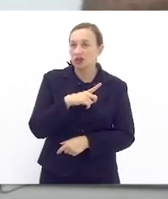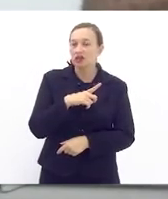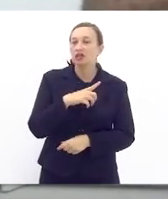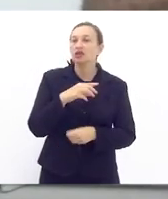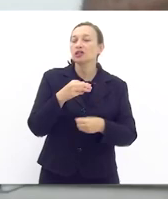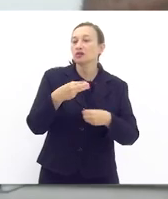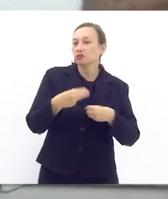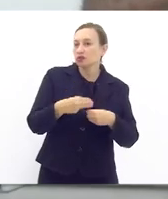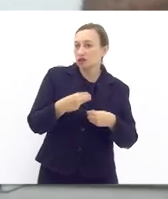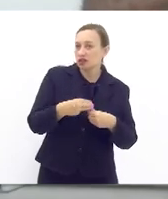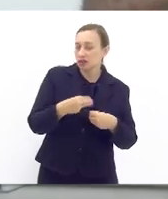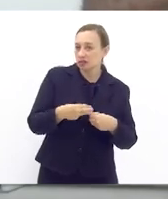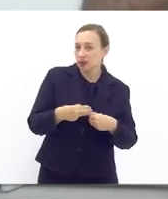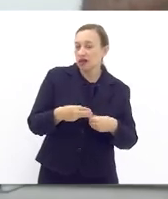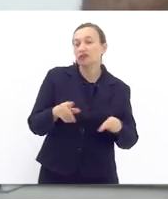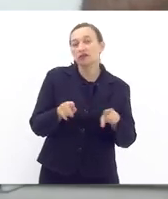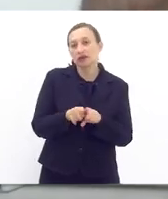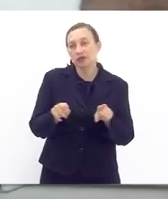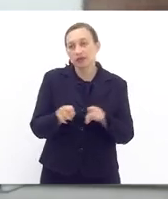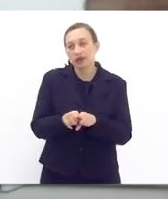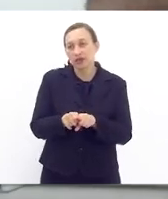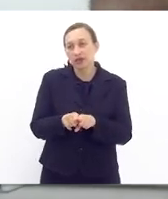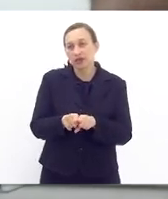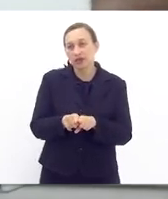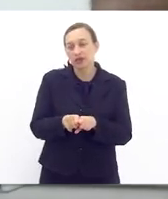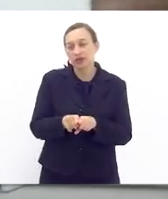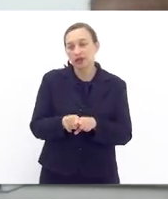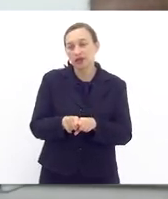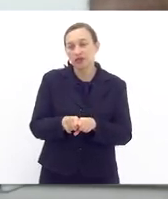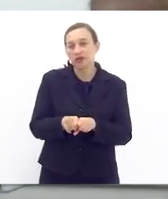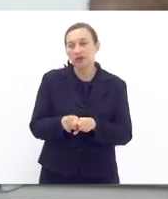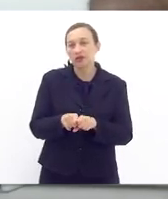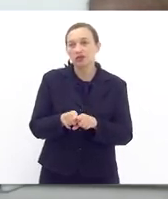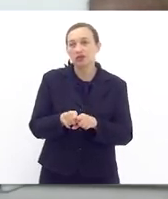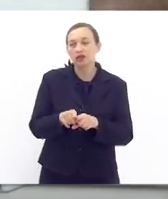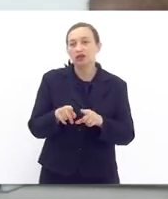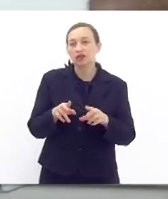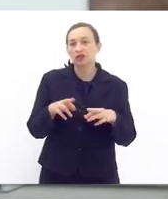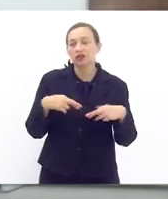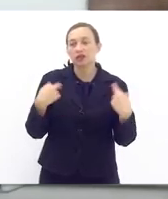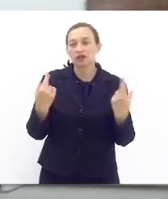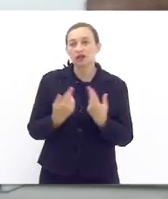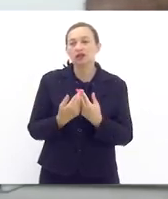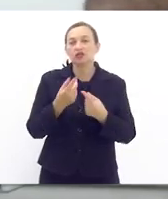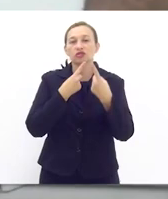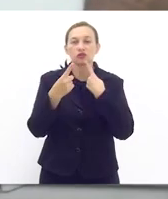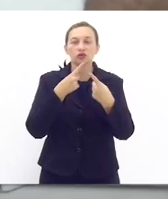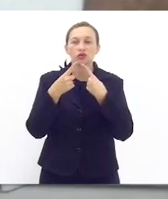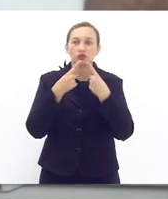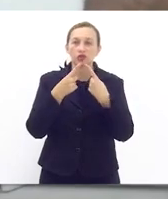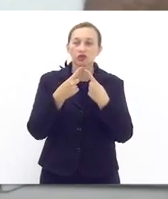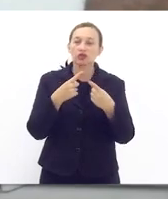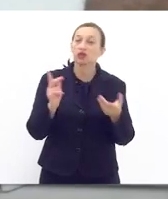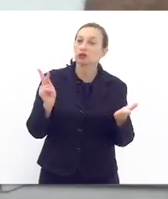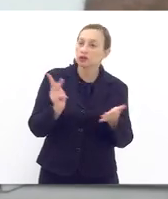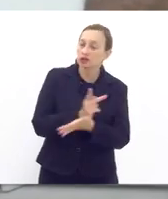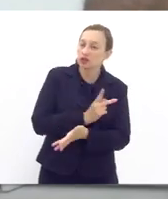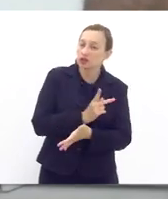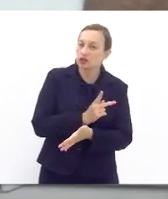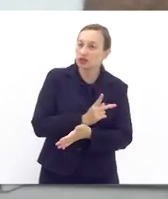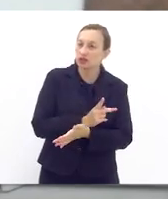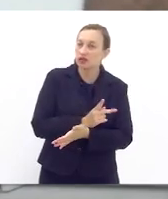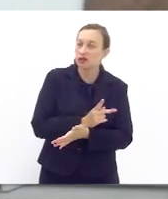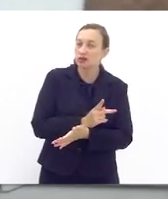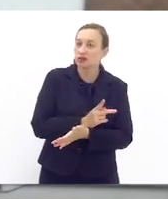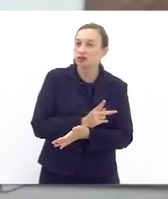intermunicipais quanto também desse encontro em si né das discussões que ocorreram durante